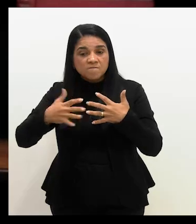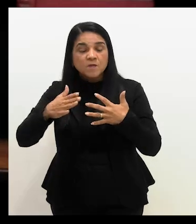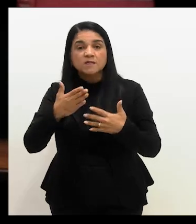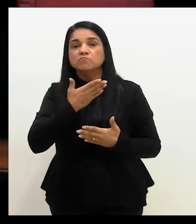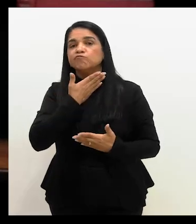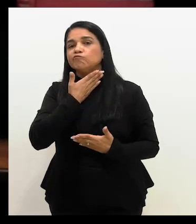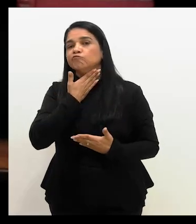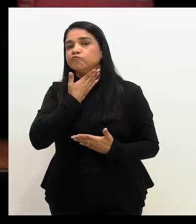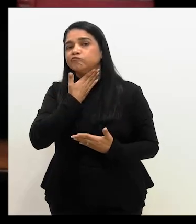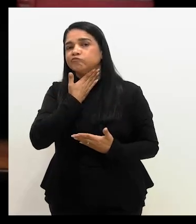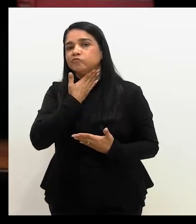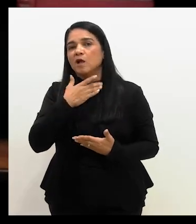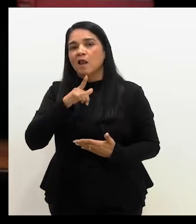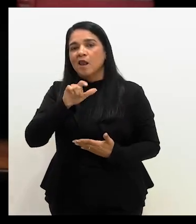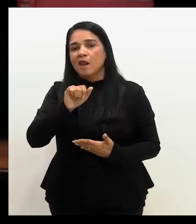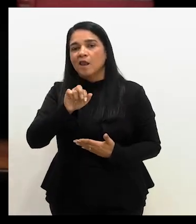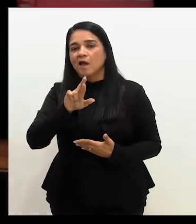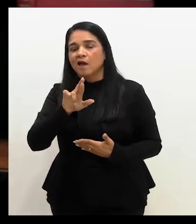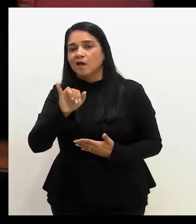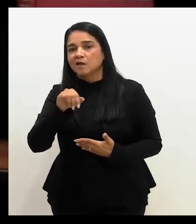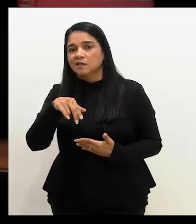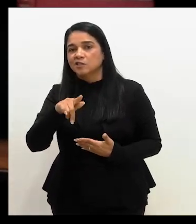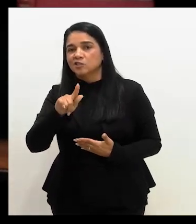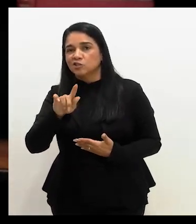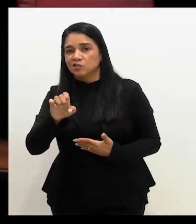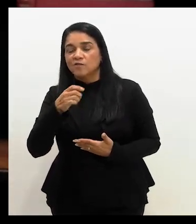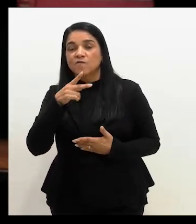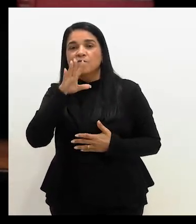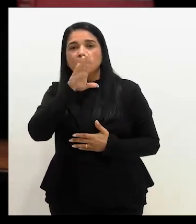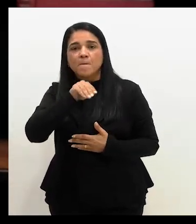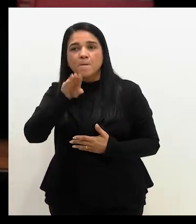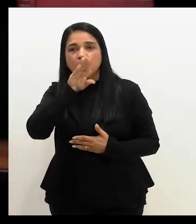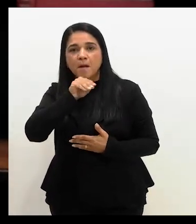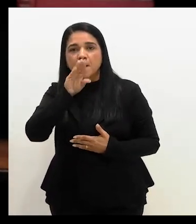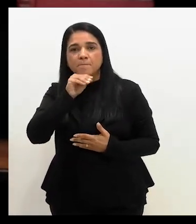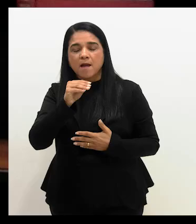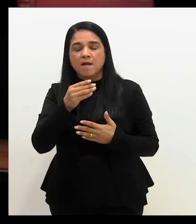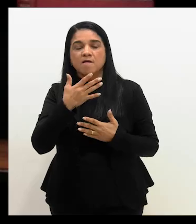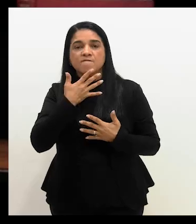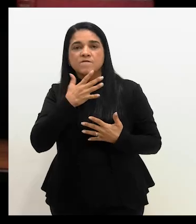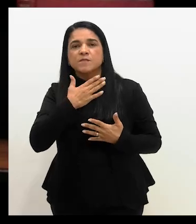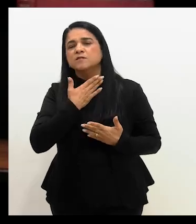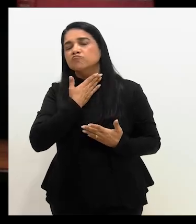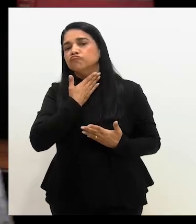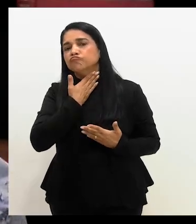questão da vibração sonora da laringe, de você falar e pela vibração